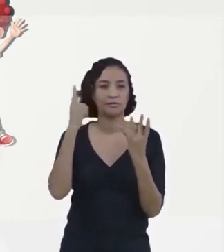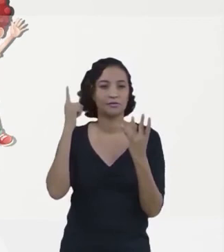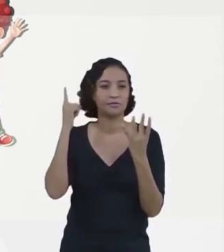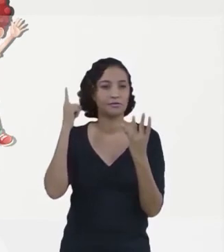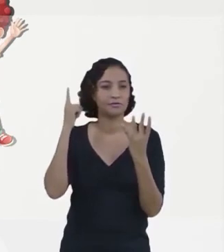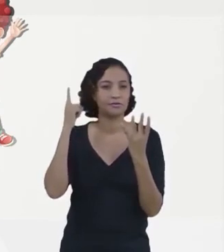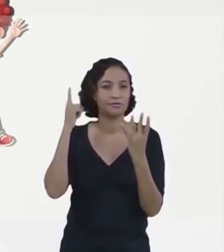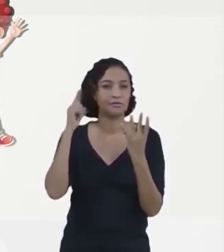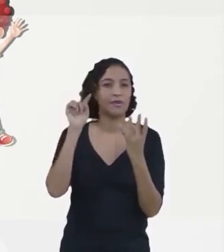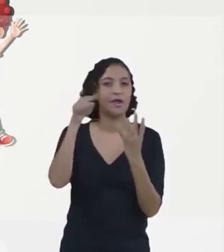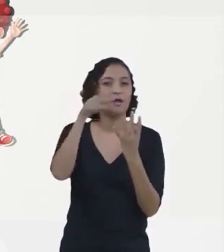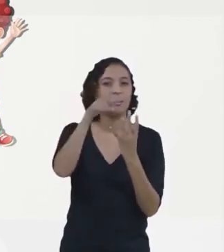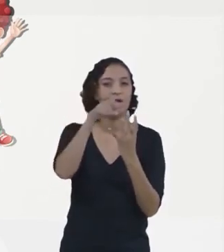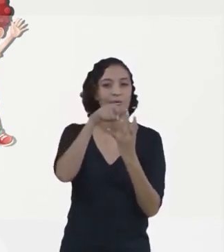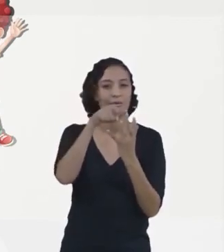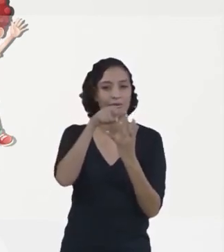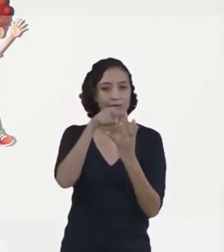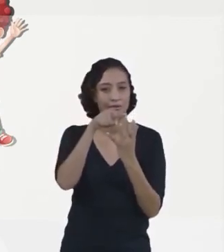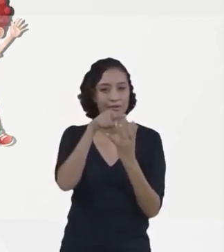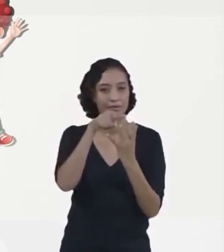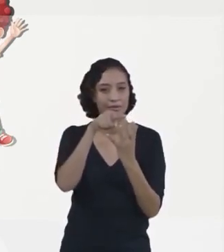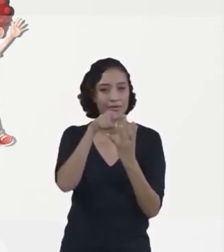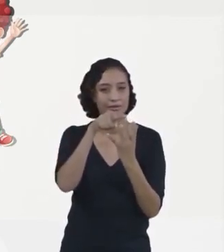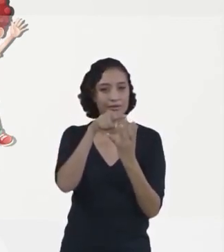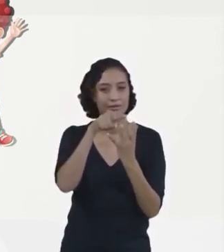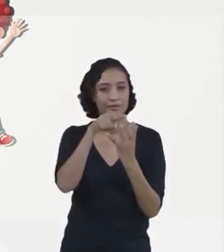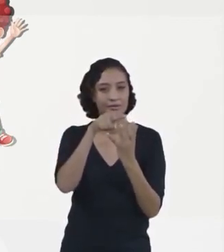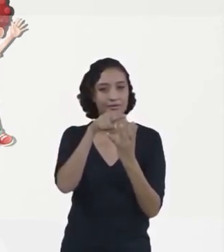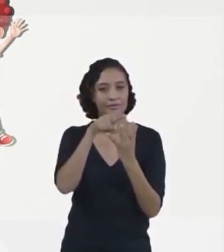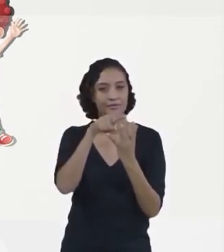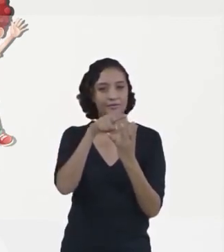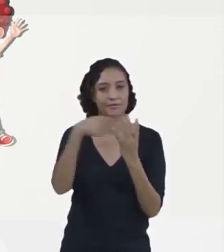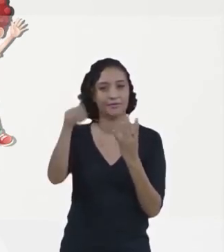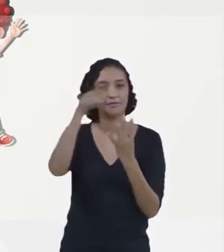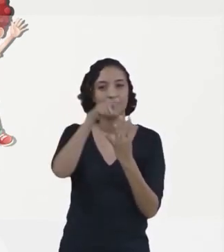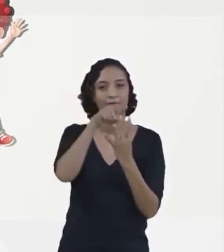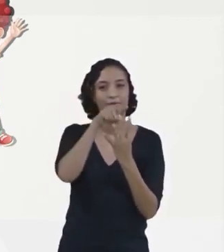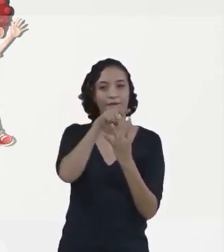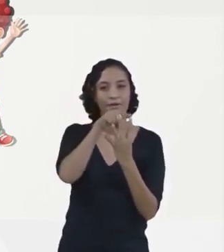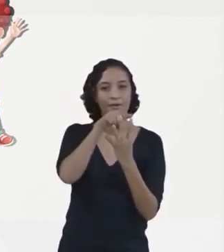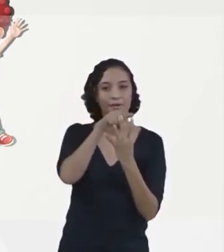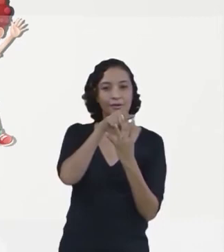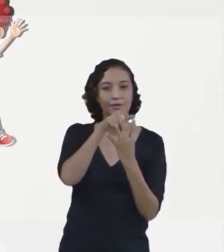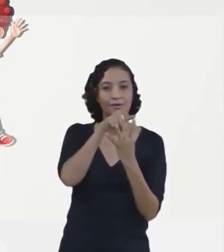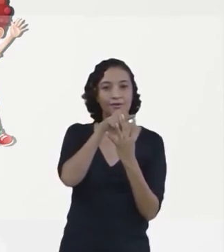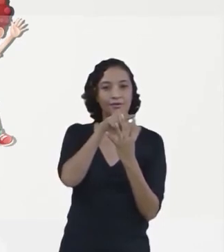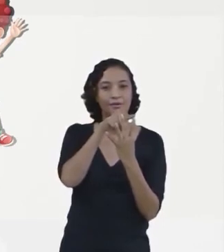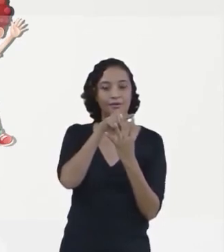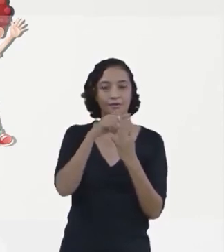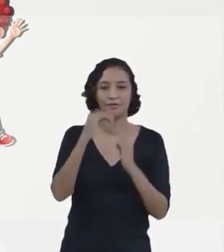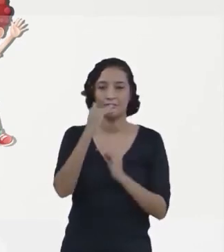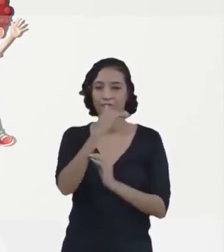a Mariana. E o Luiz um pouco acima